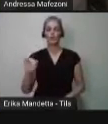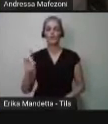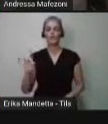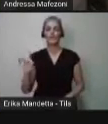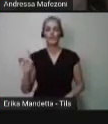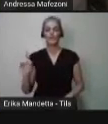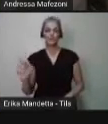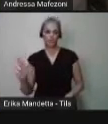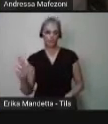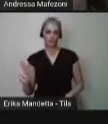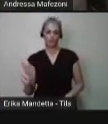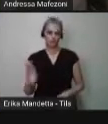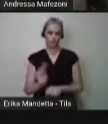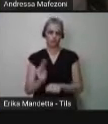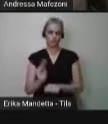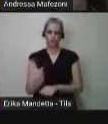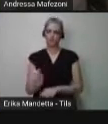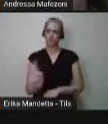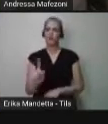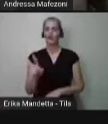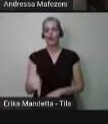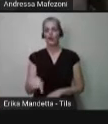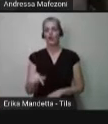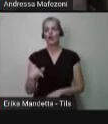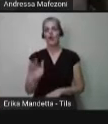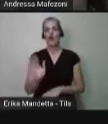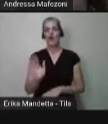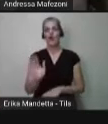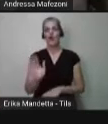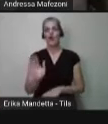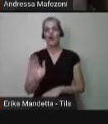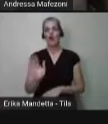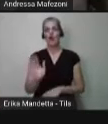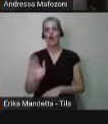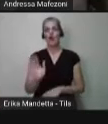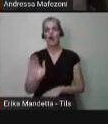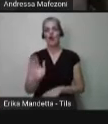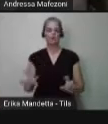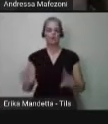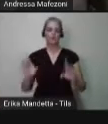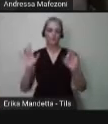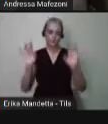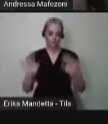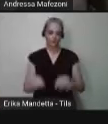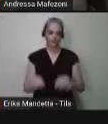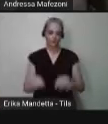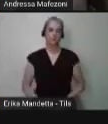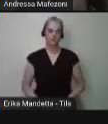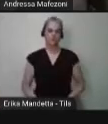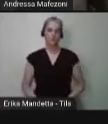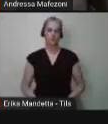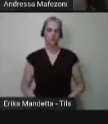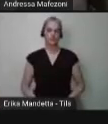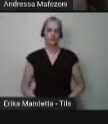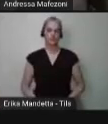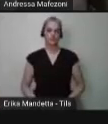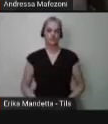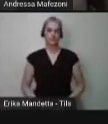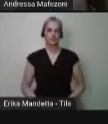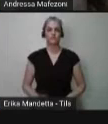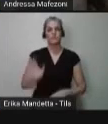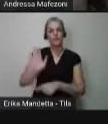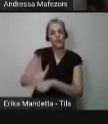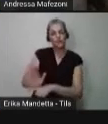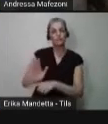educação especial, que desempenham uma função não somente de atendimento às necessidades fisiológicas